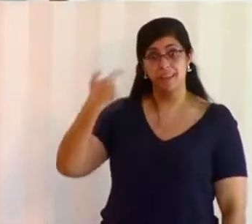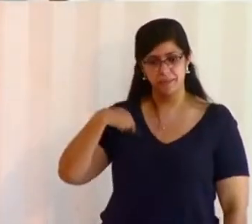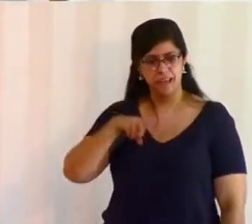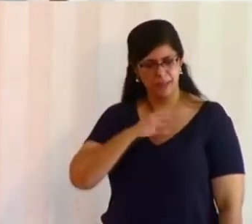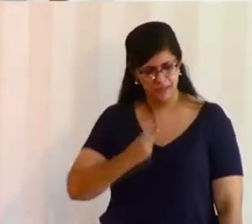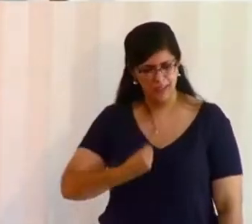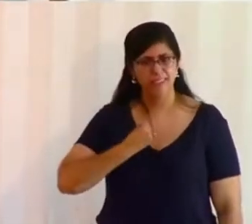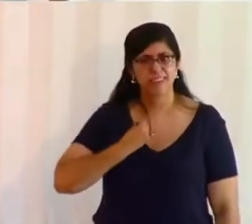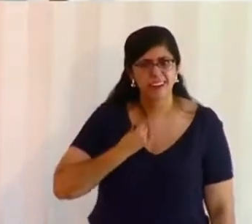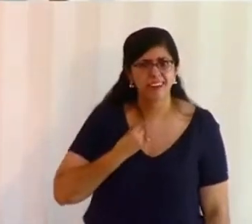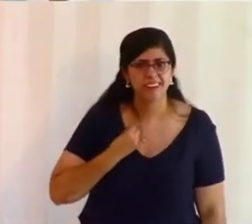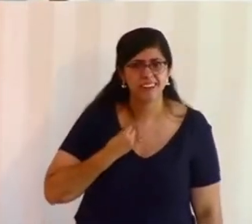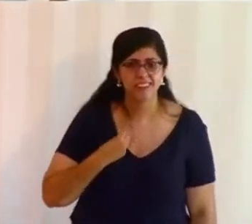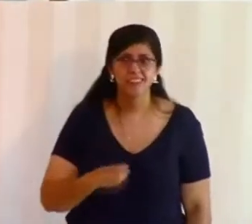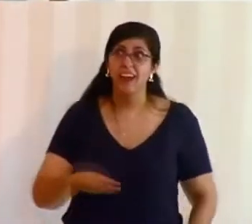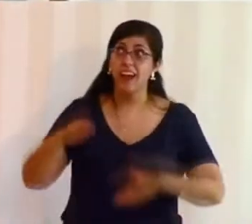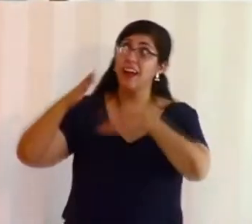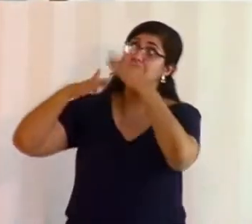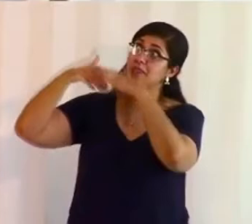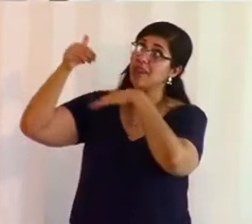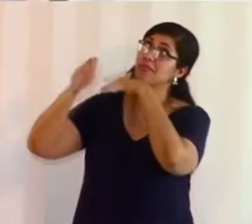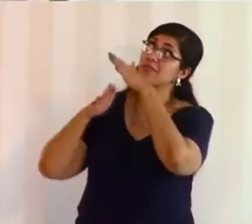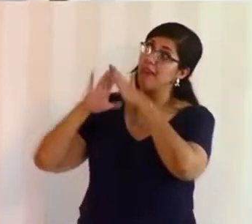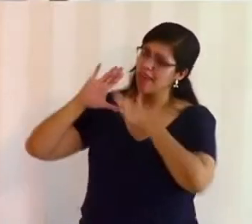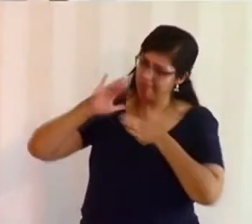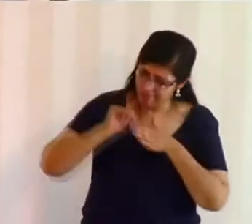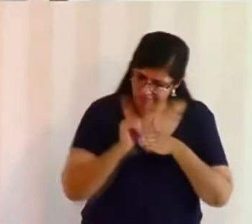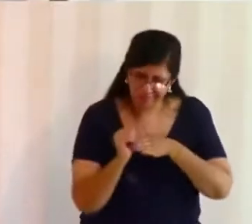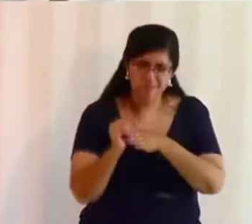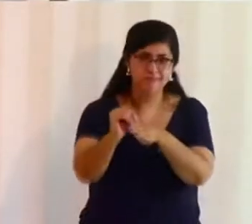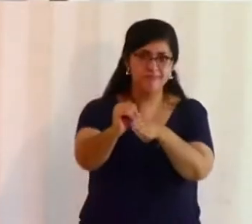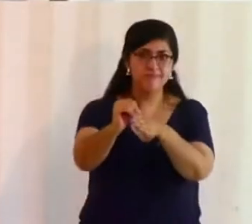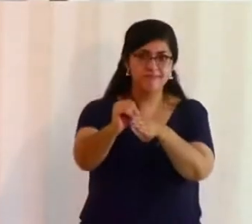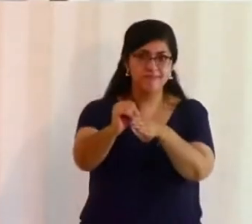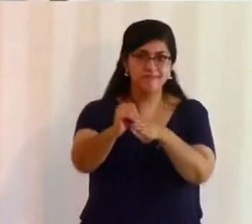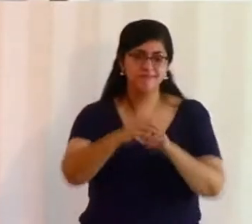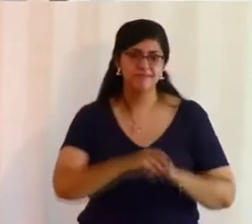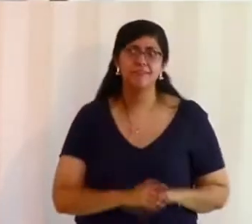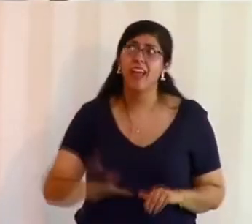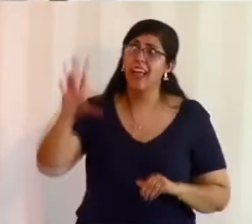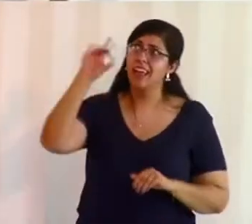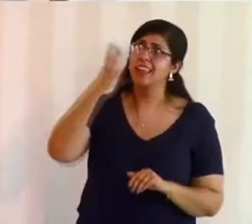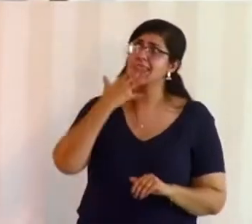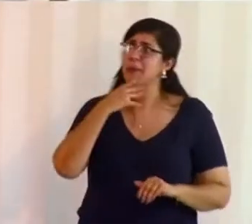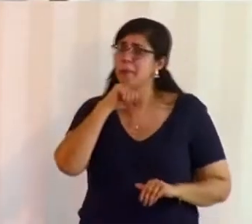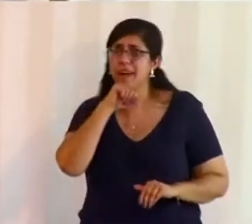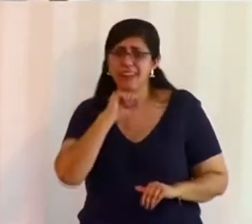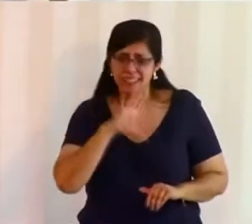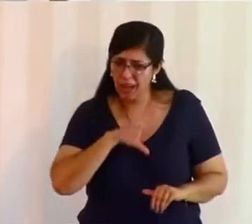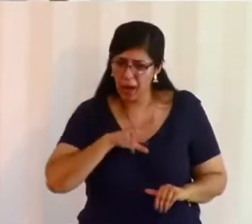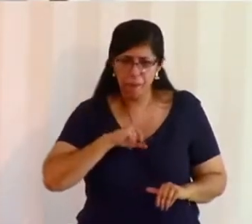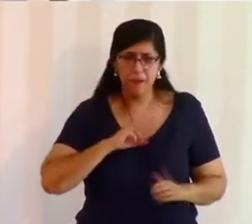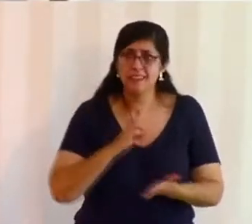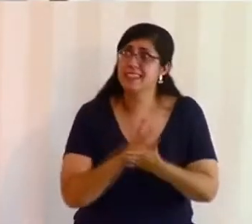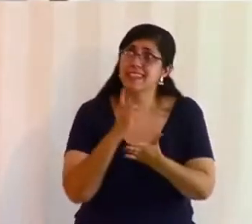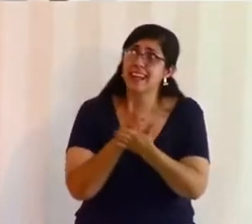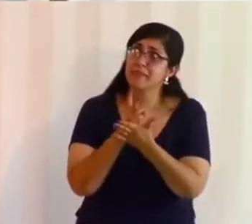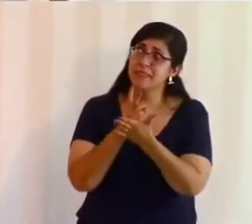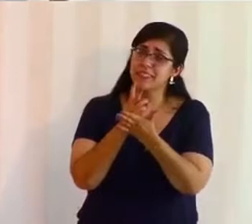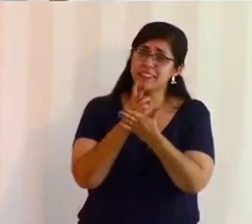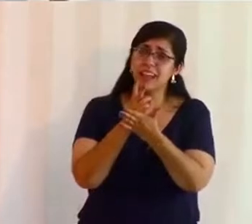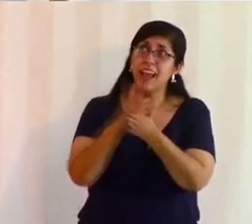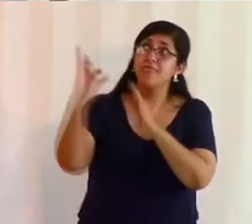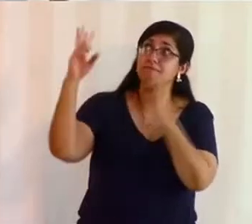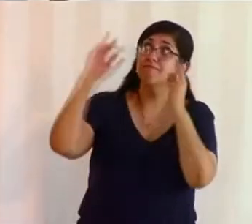aqui no mês de julho, quando diz: as tuas mãos dirigem o meu destino. Ó Deus de amor, que seja sempre assim, o grande